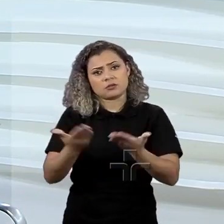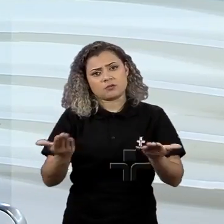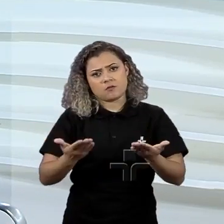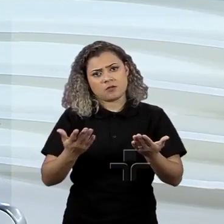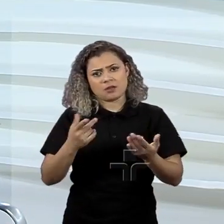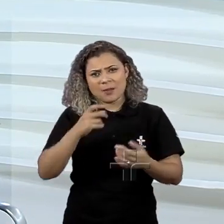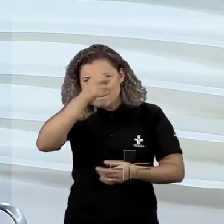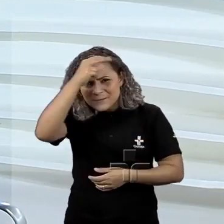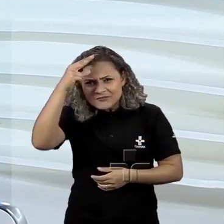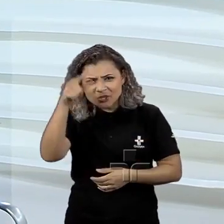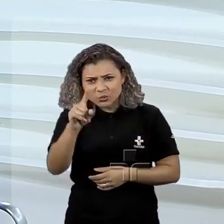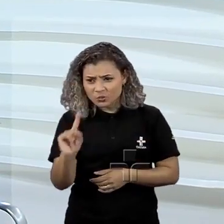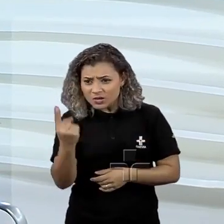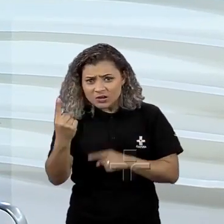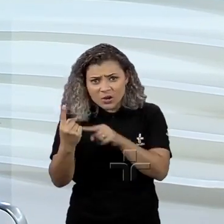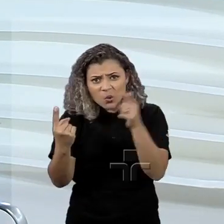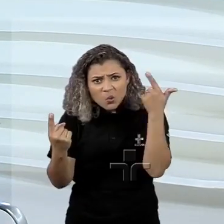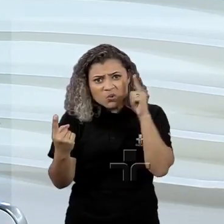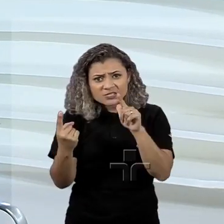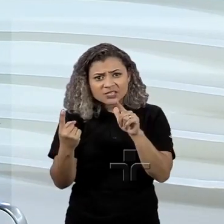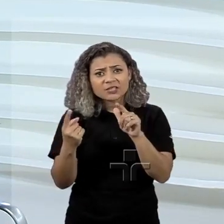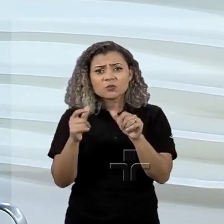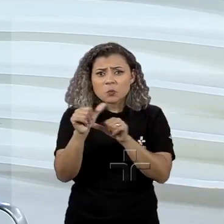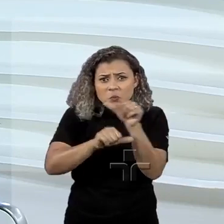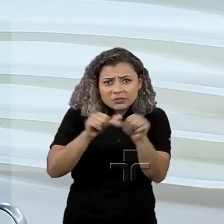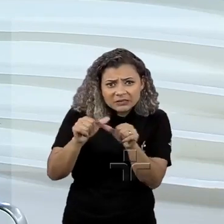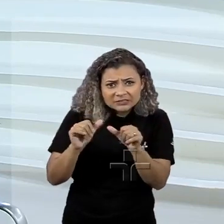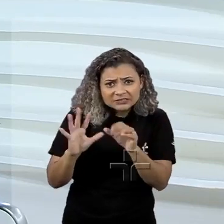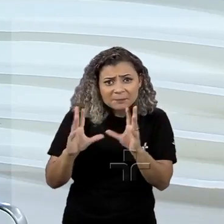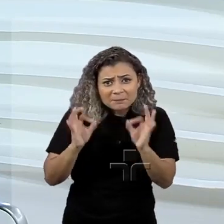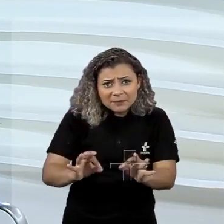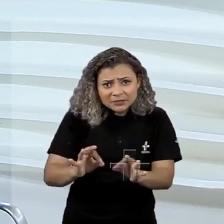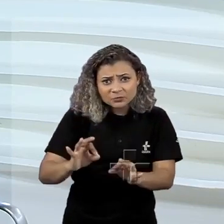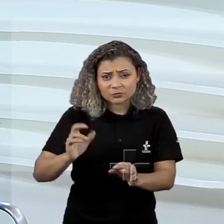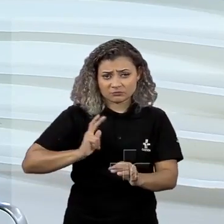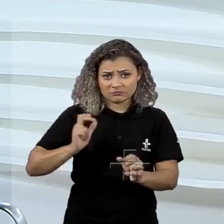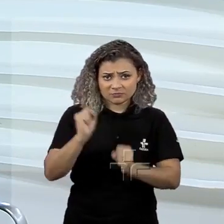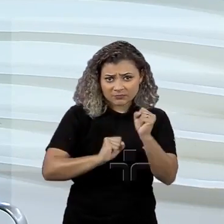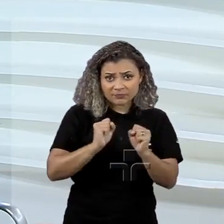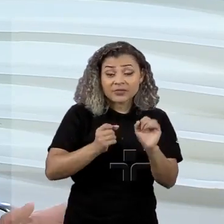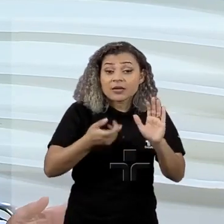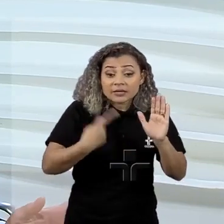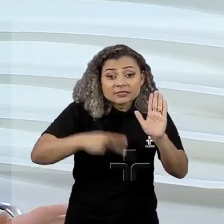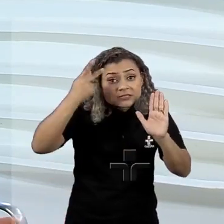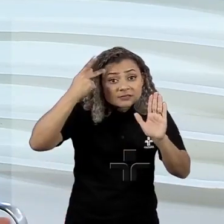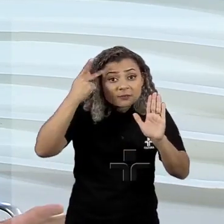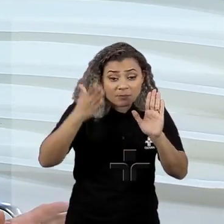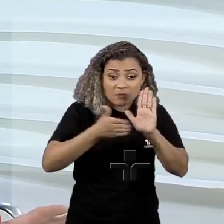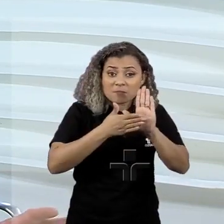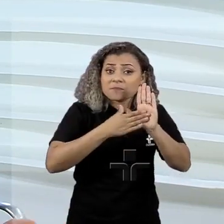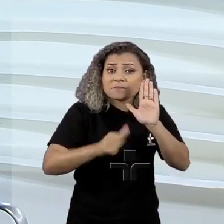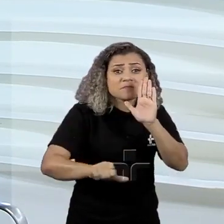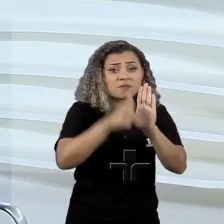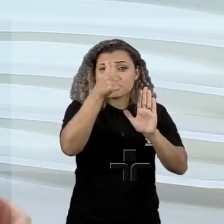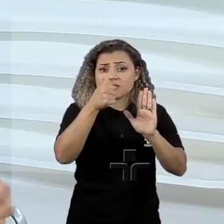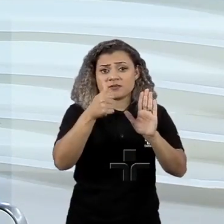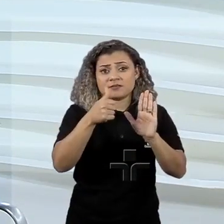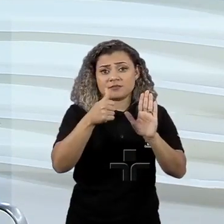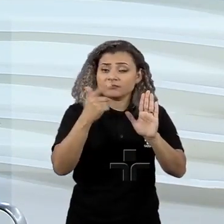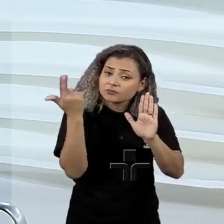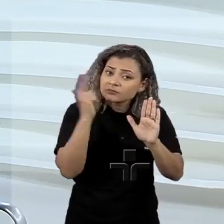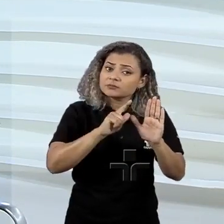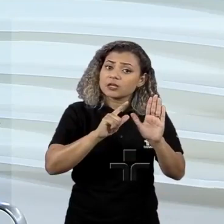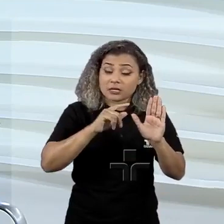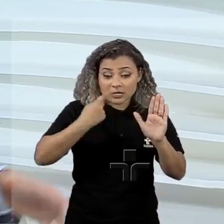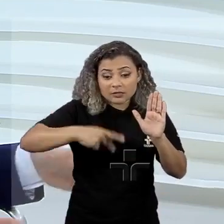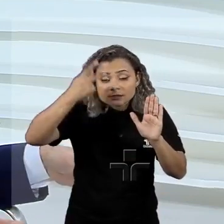prefeitura municipal, Cida, fez programa de desestatização. São Paulo é a primeira cidade a propor isso. Não há o histórico em nenhuma outra parte do Brasil. Já o